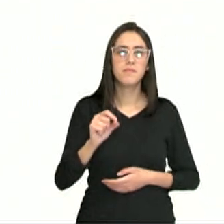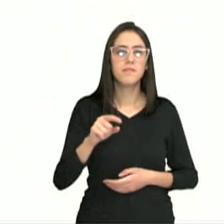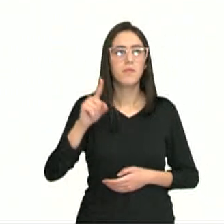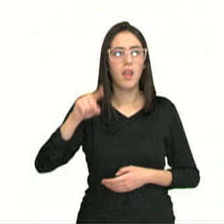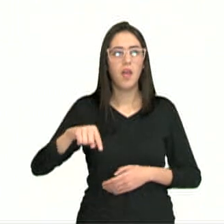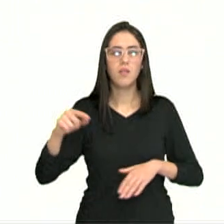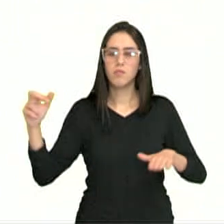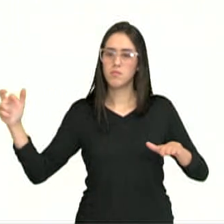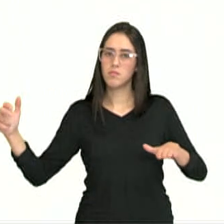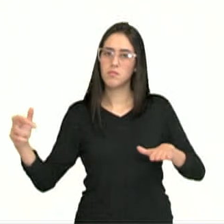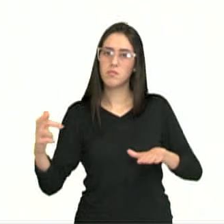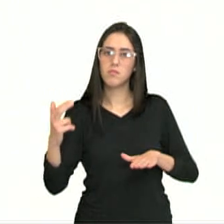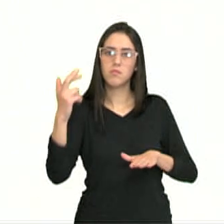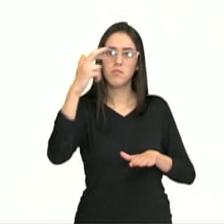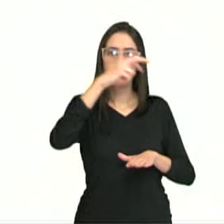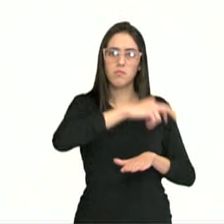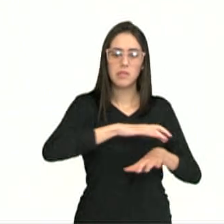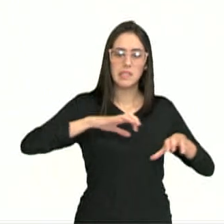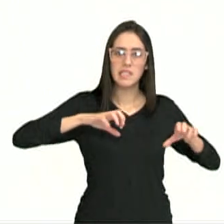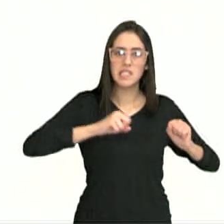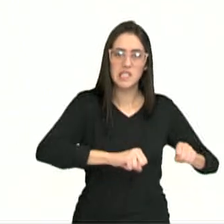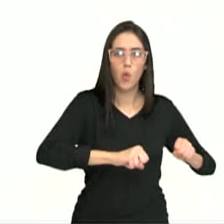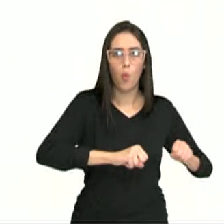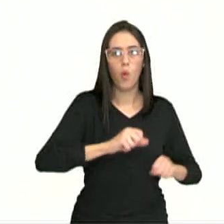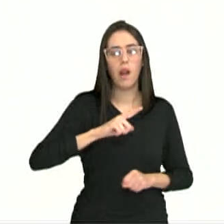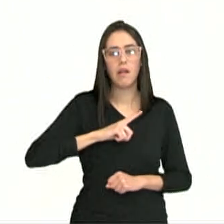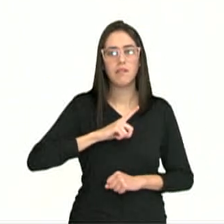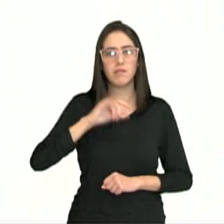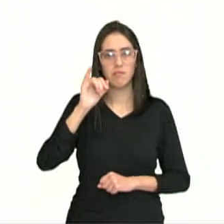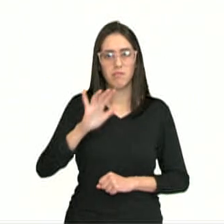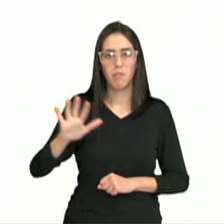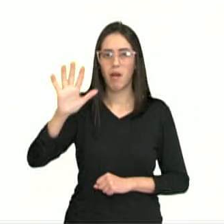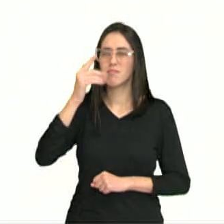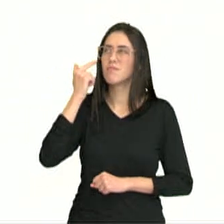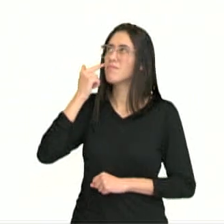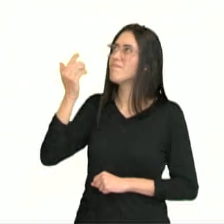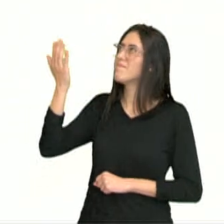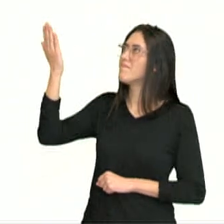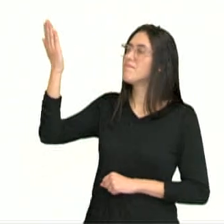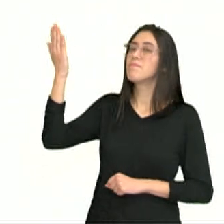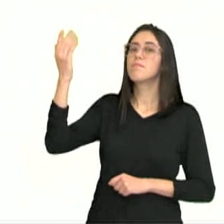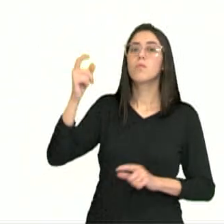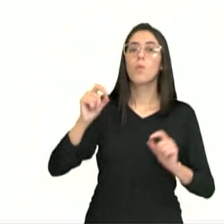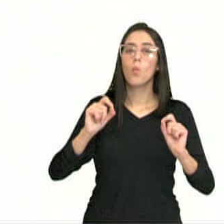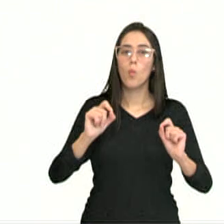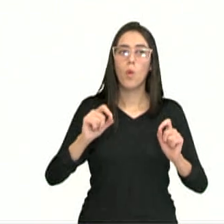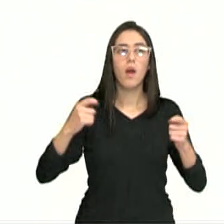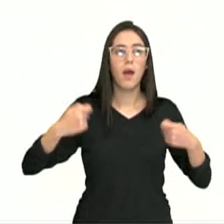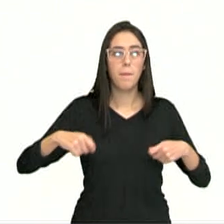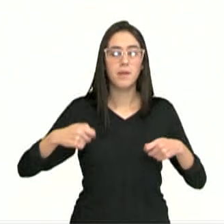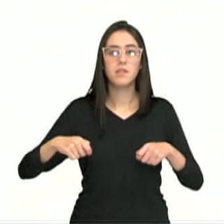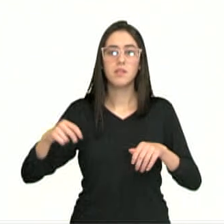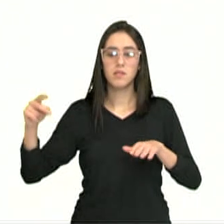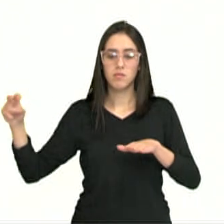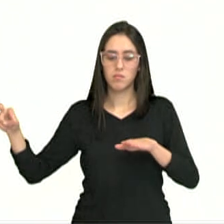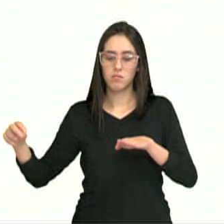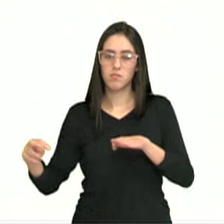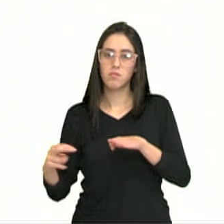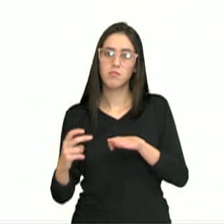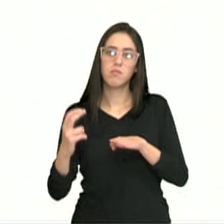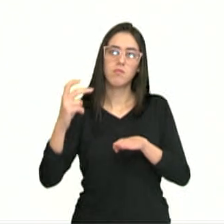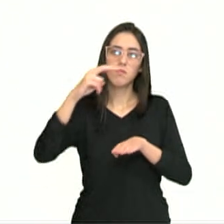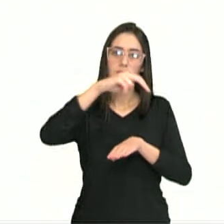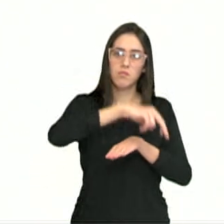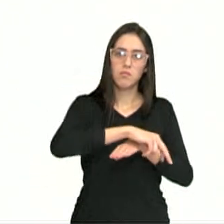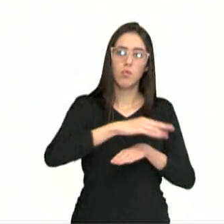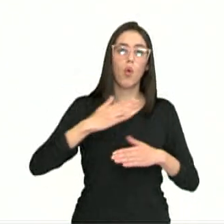manter-se segurando o obstáculo em questão. Para sua execução, é necessário passar por cima do obstáculo, girar o